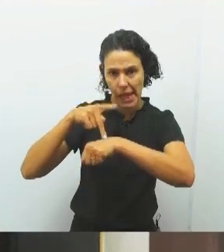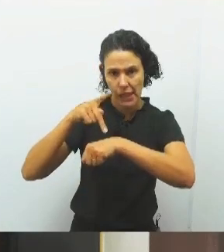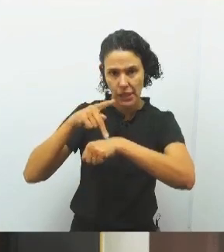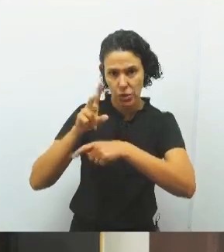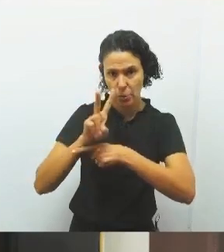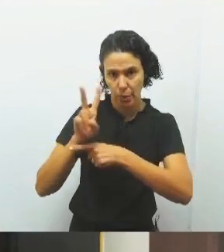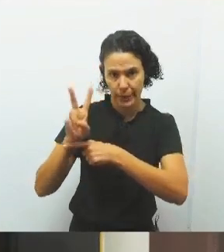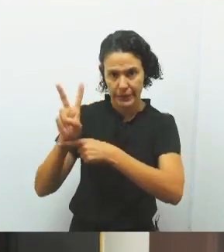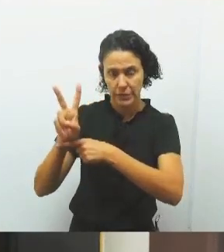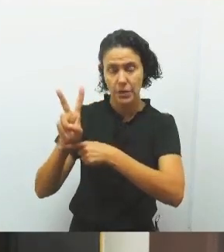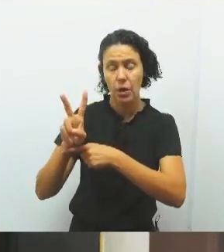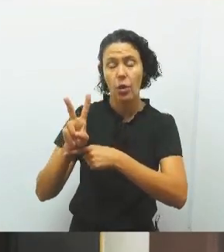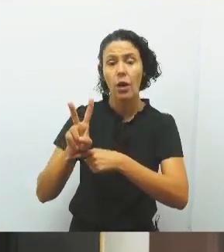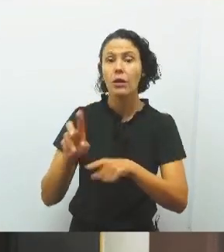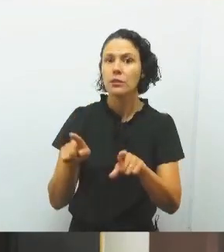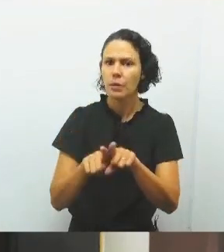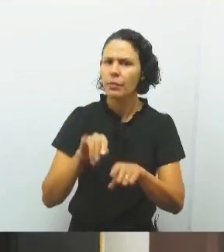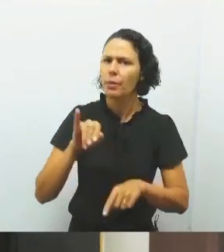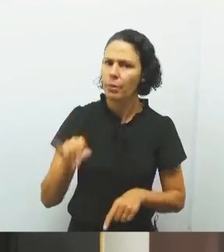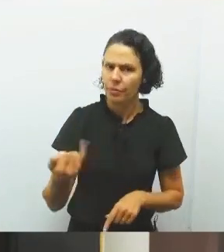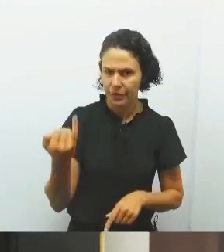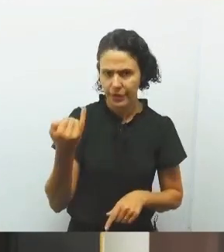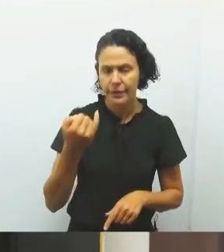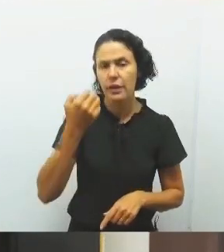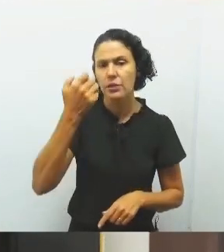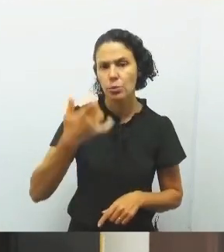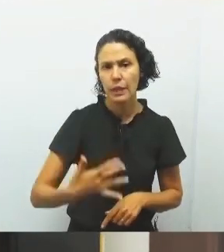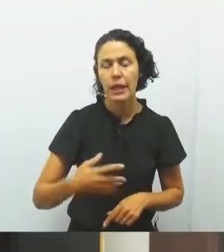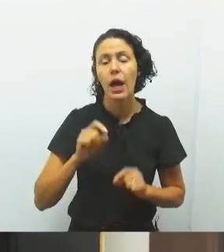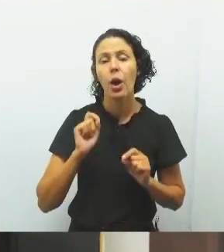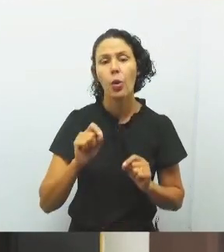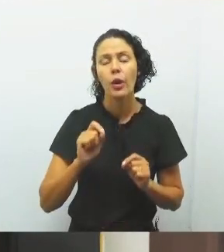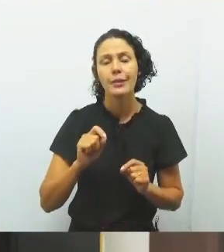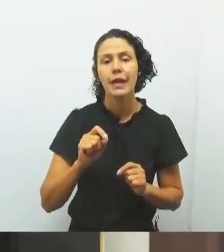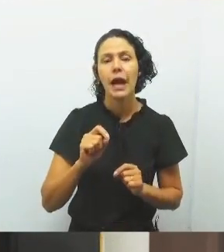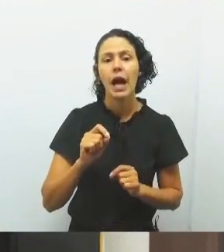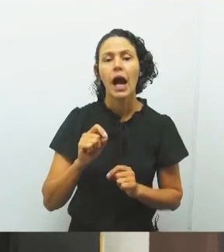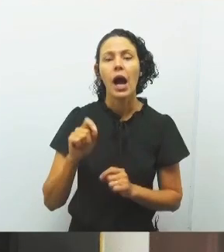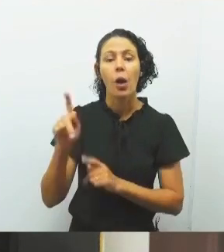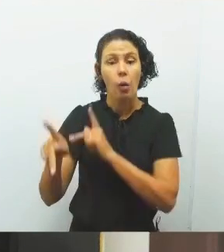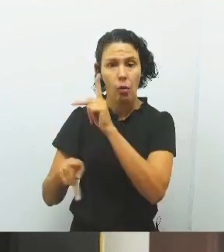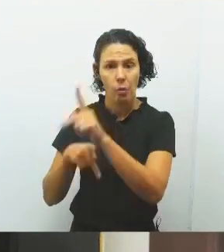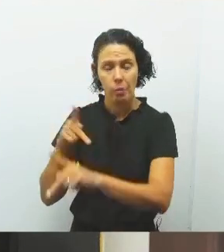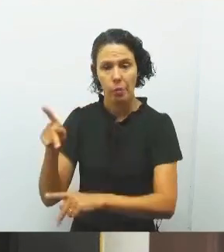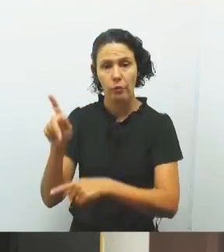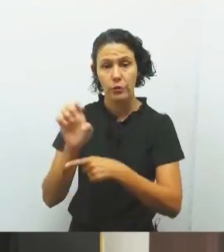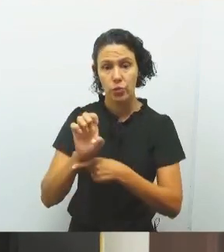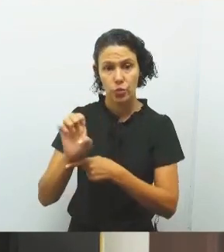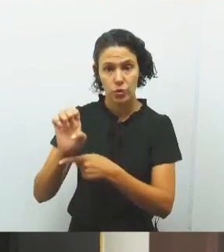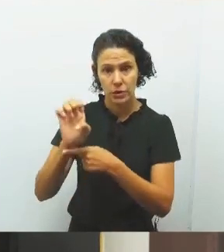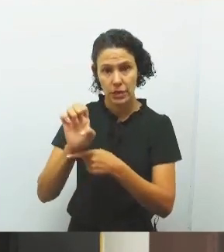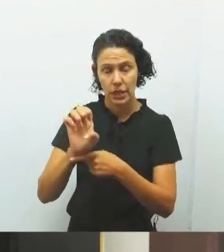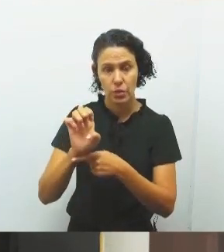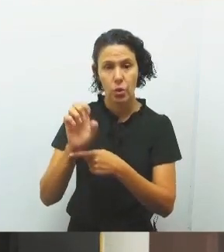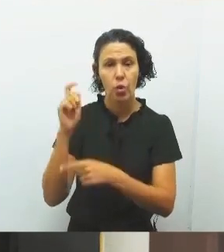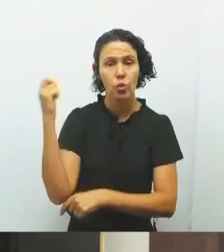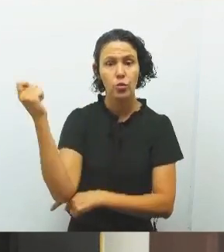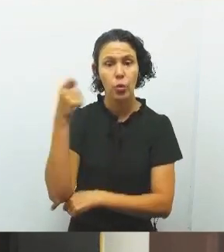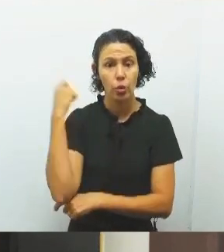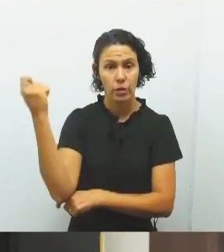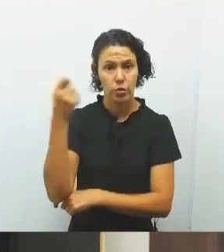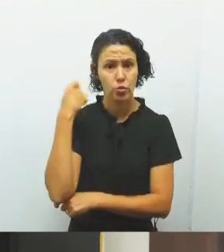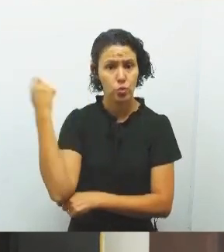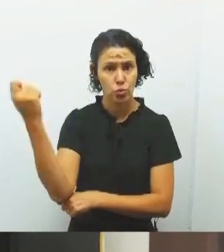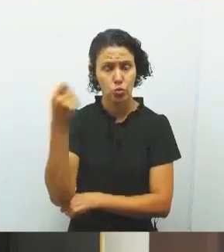solidarizar com eh o povo lá do Rio Grande do Sul eh que sofreu uma das